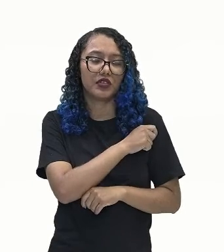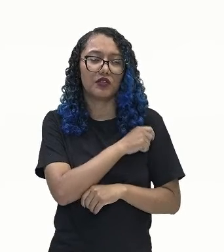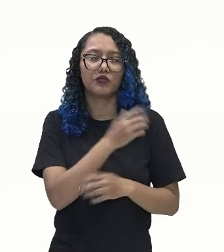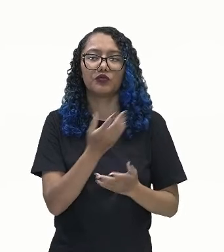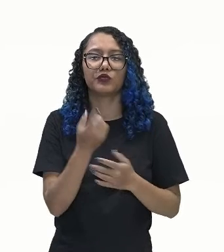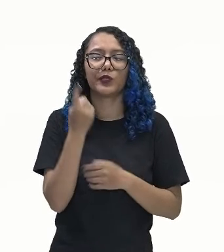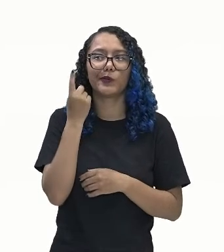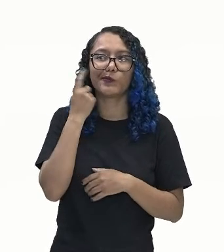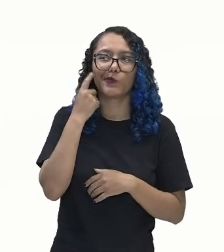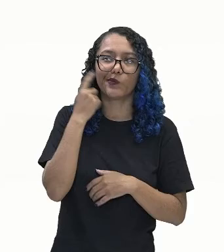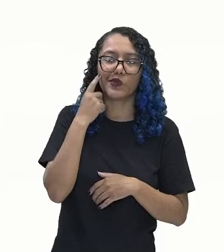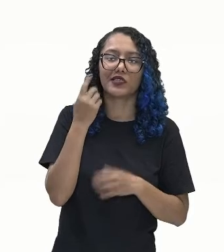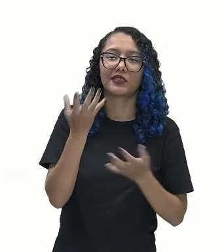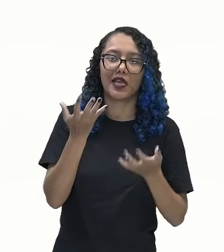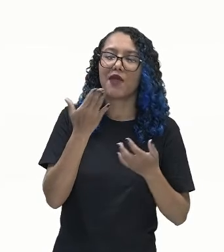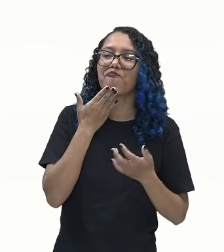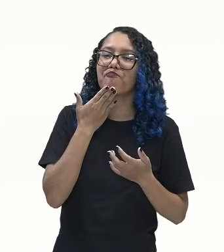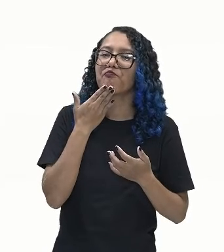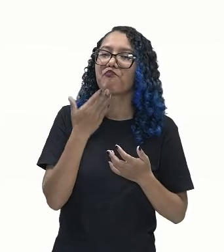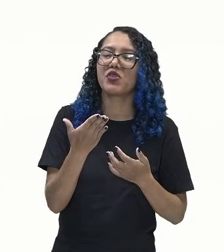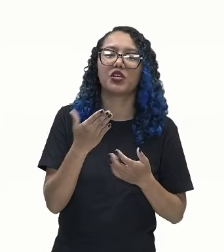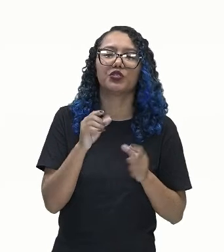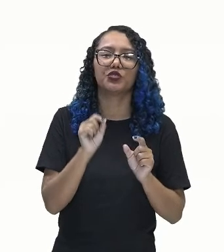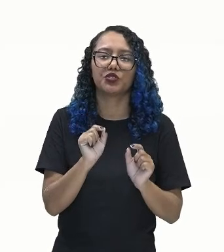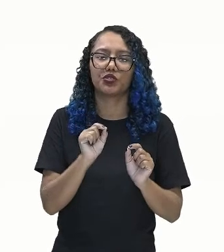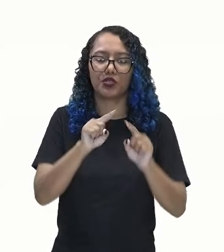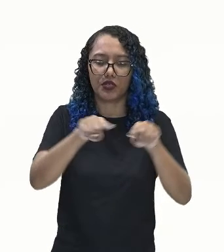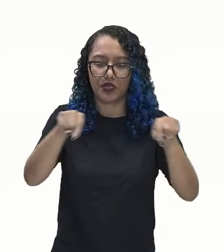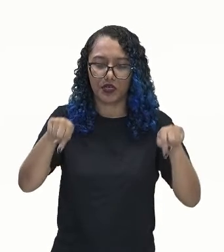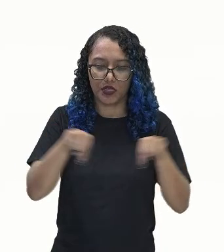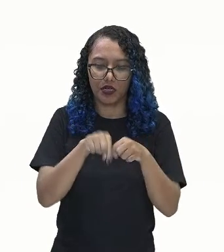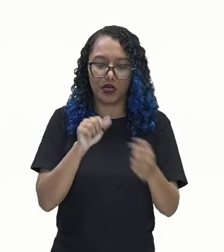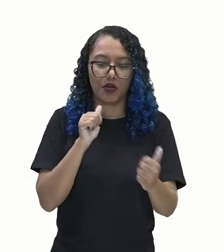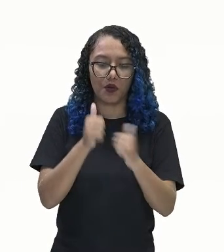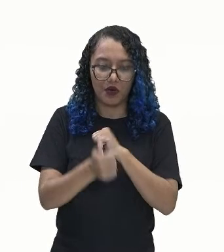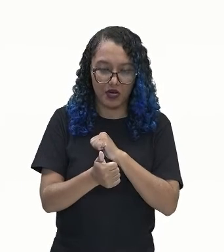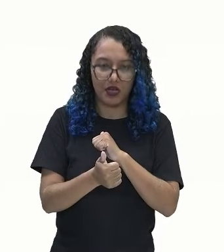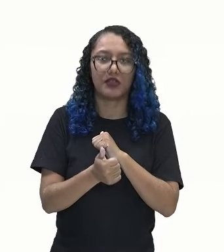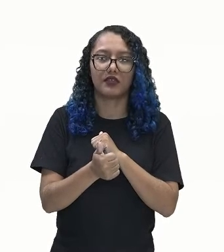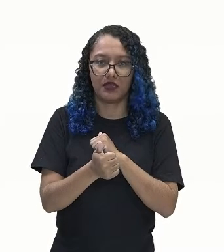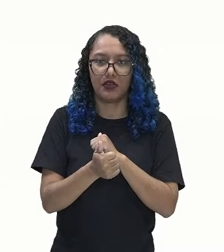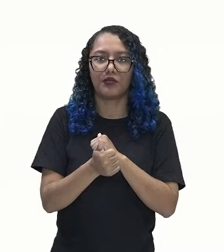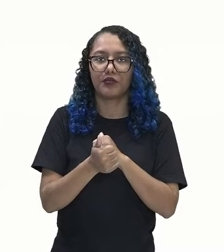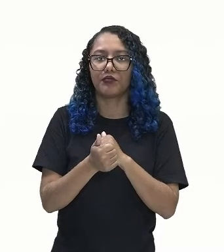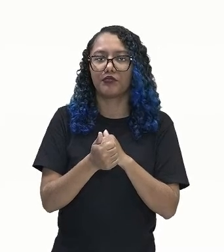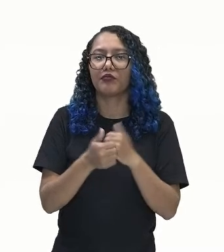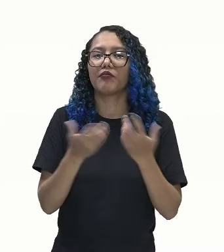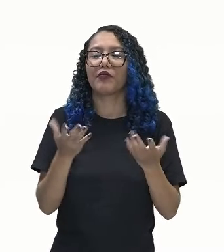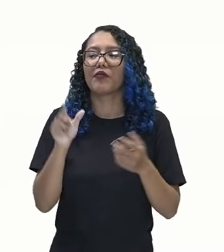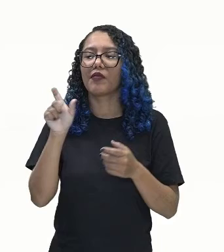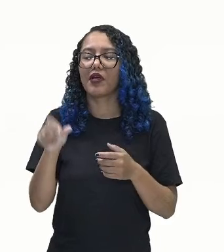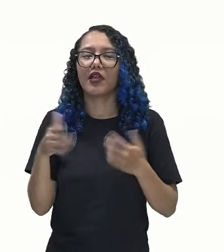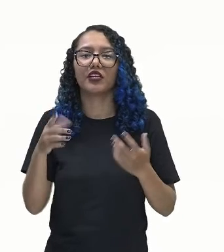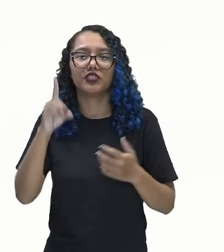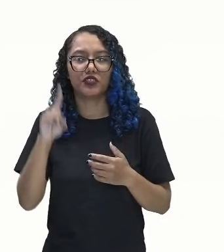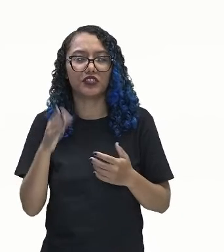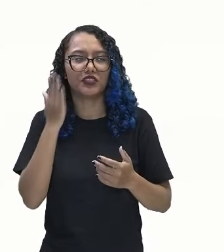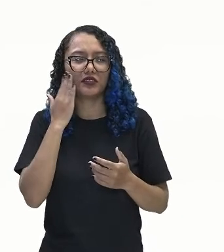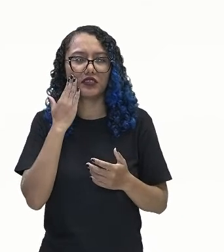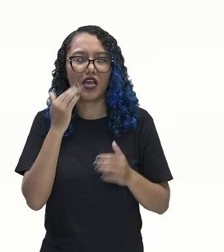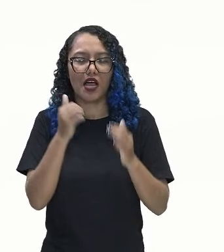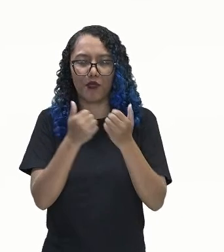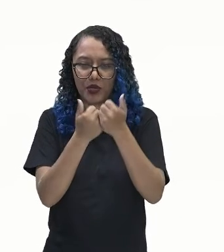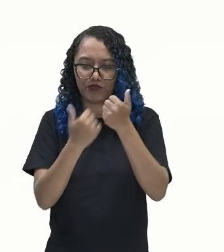decide solicitar, certo, a quadra para o diretor. Você sabe que na hierarquia, dentro de uma escola,